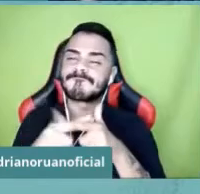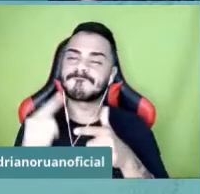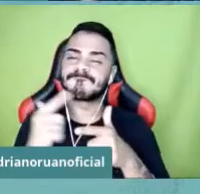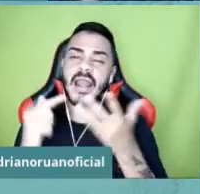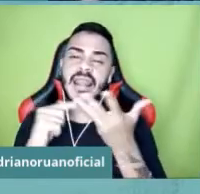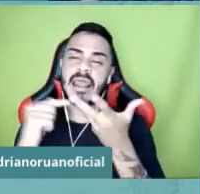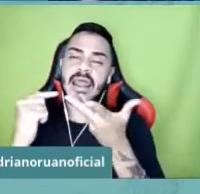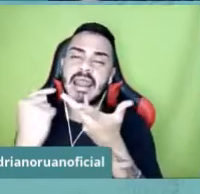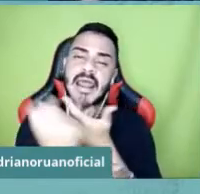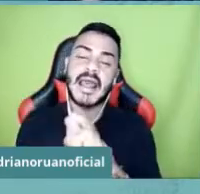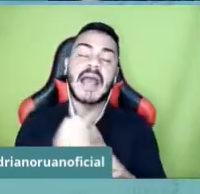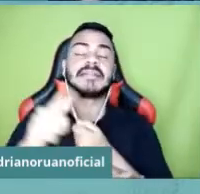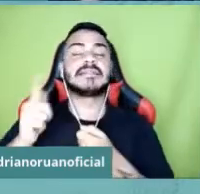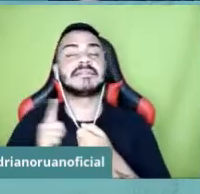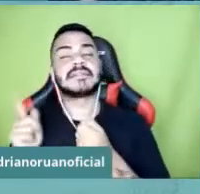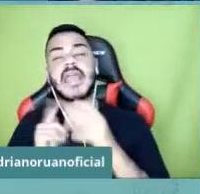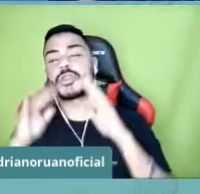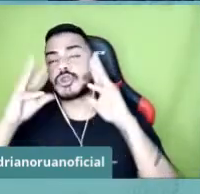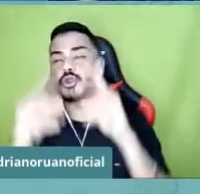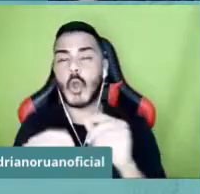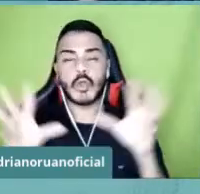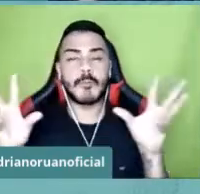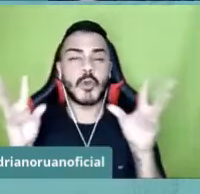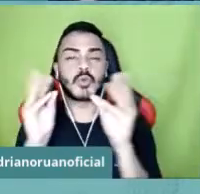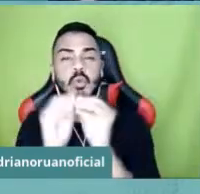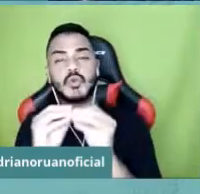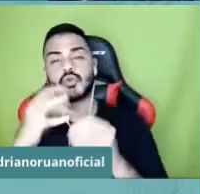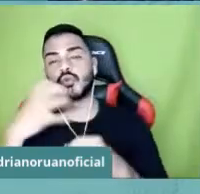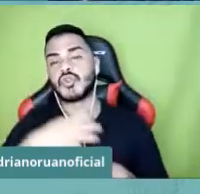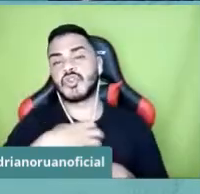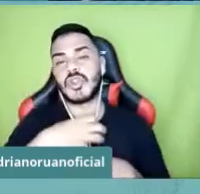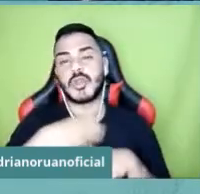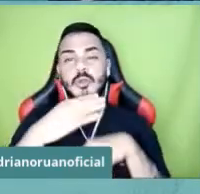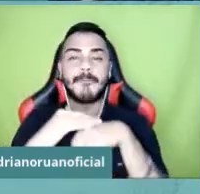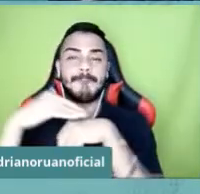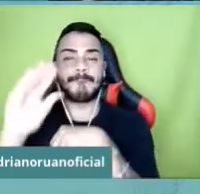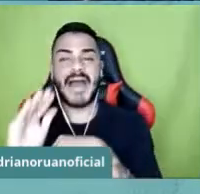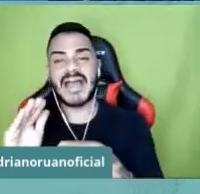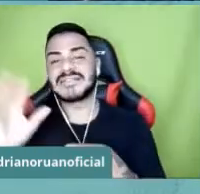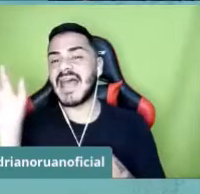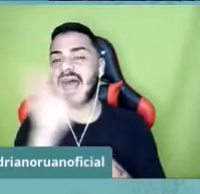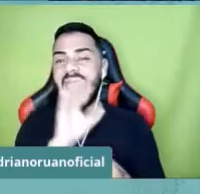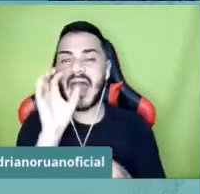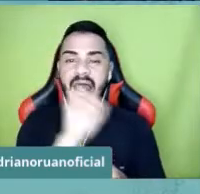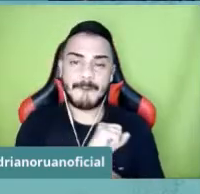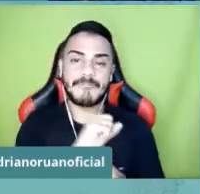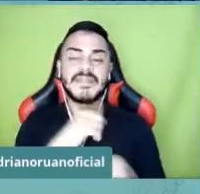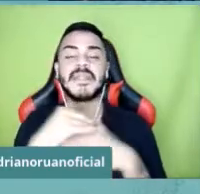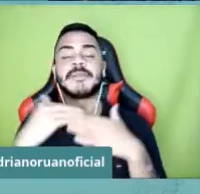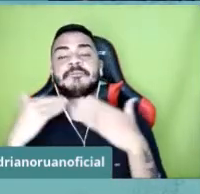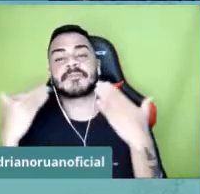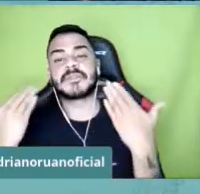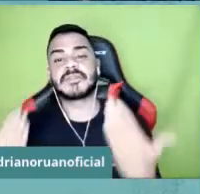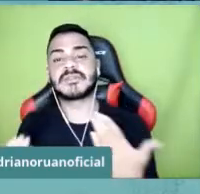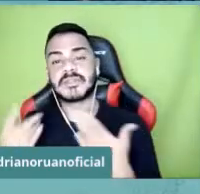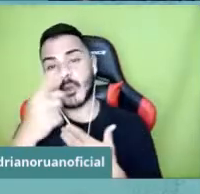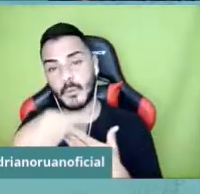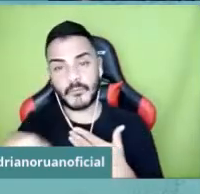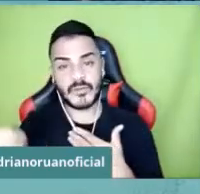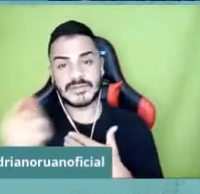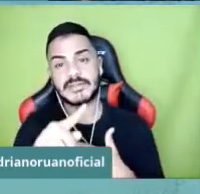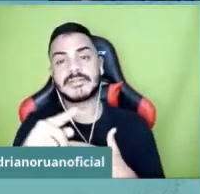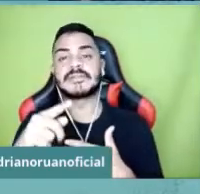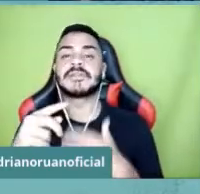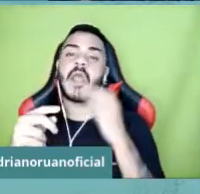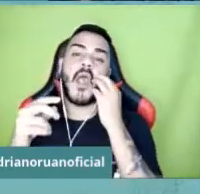tem sido todo condensado e feito de uma forma mais rápida, tá? Então, a